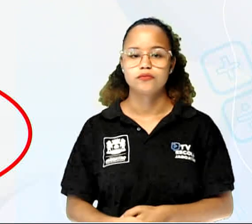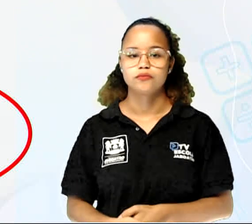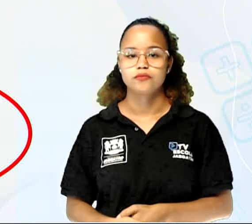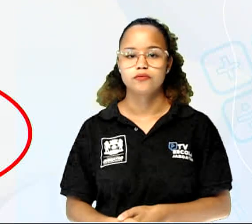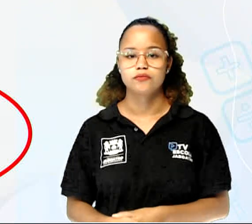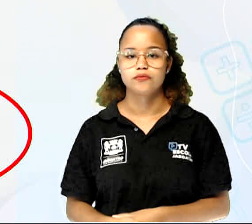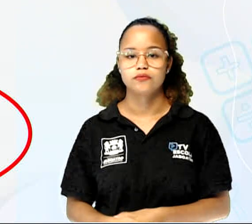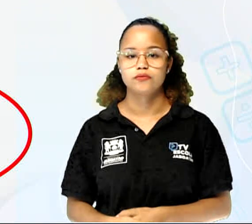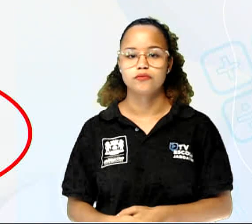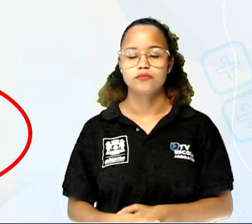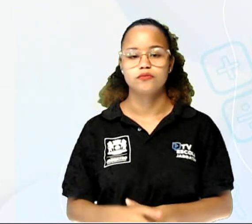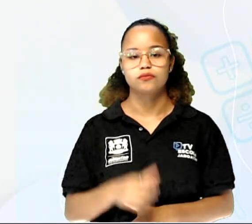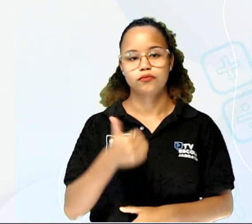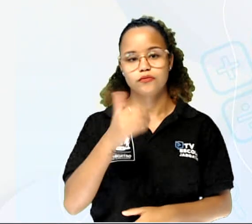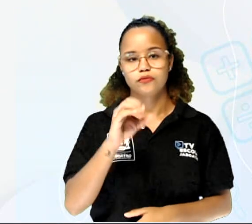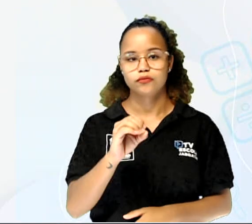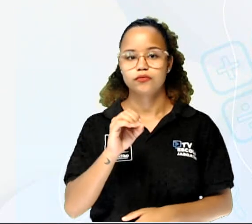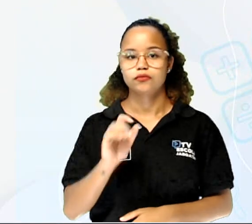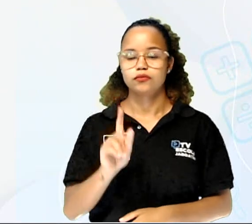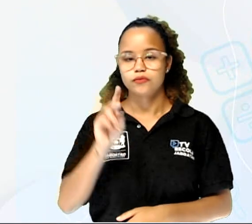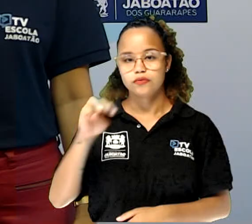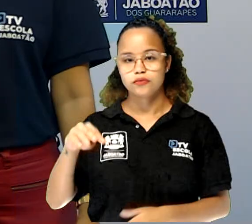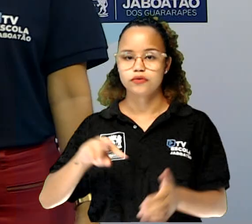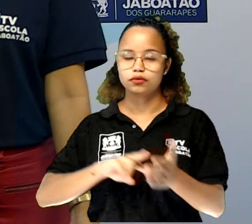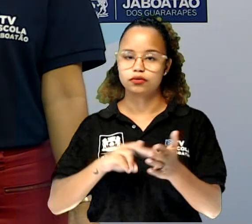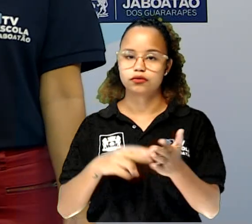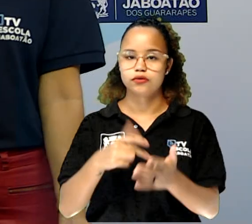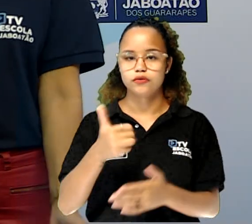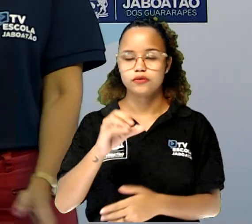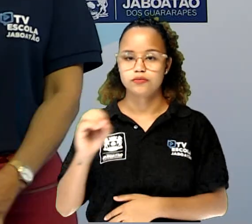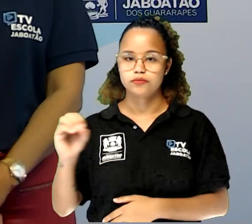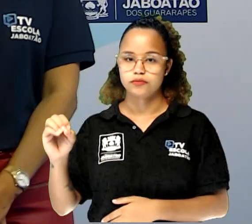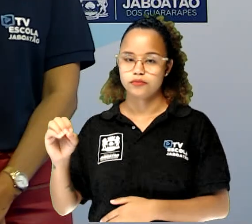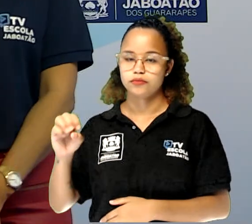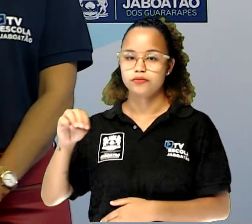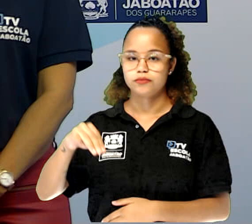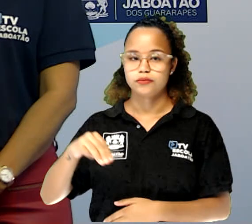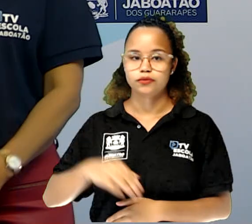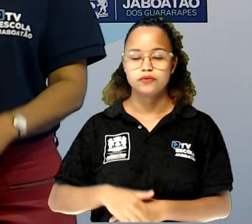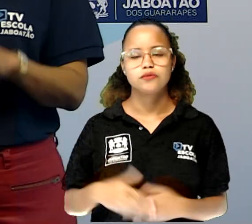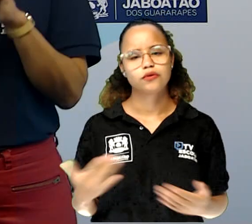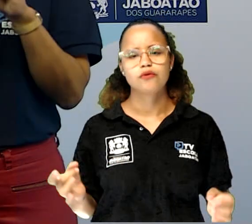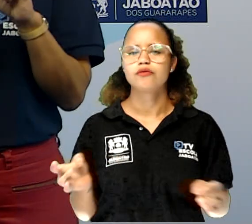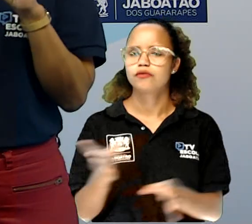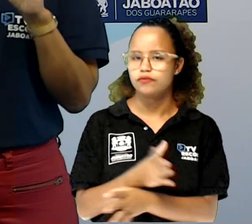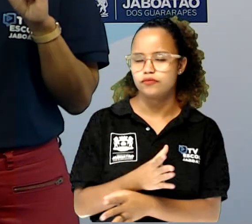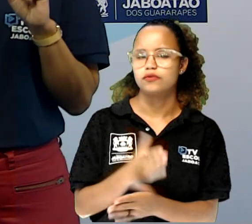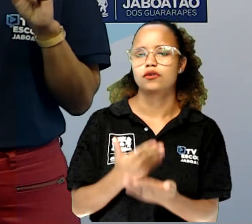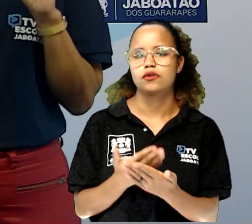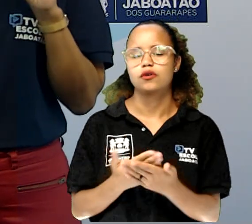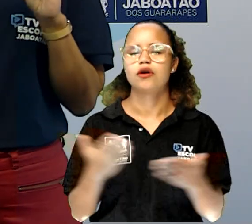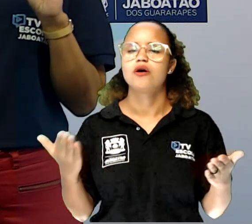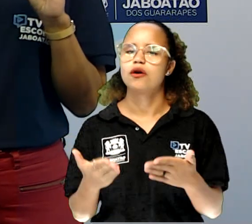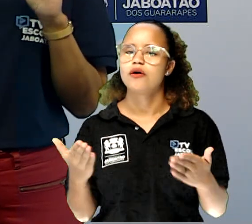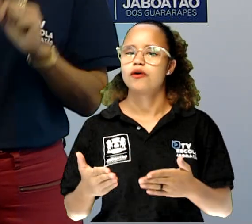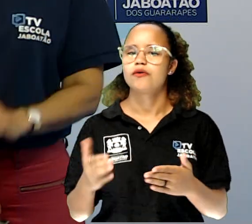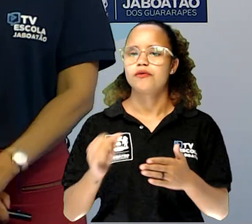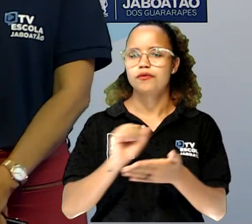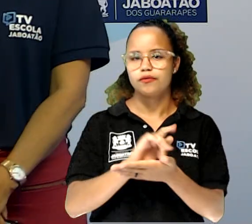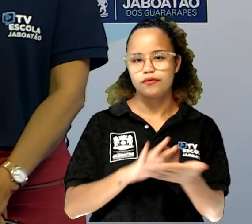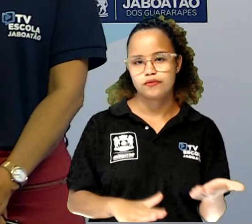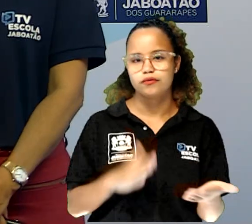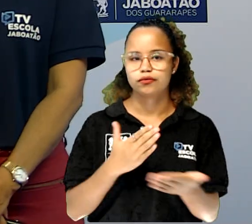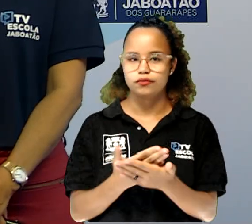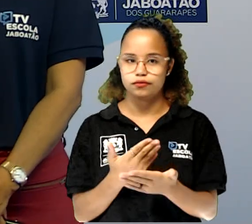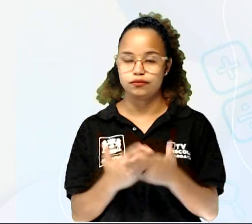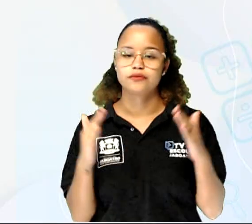Então, 10 quilômetros corresponde a 10.000 metros. Estamos chegando no final da nossa aula e vou deixar uma atividade para estudo